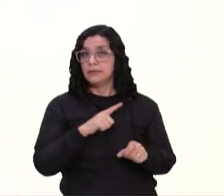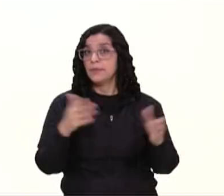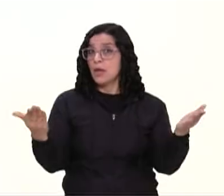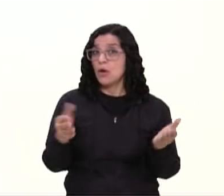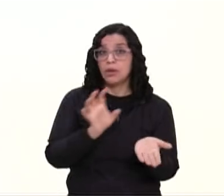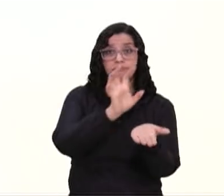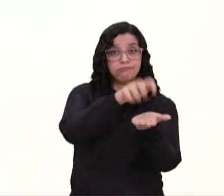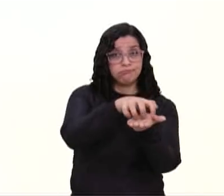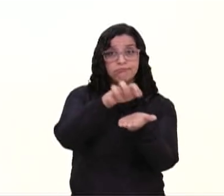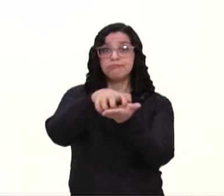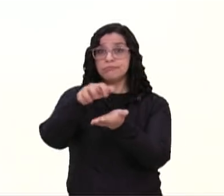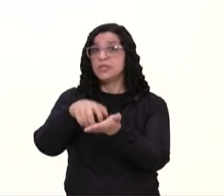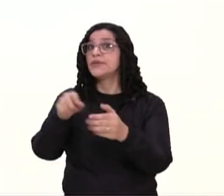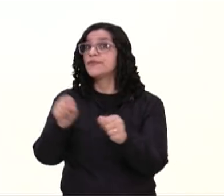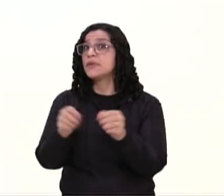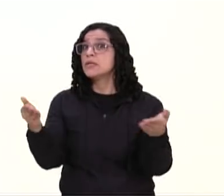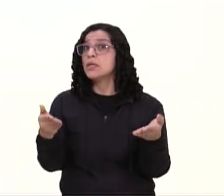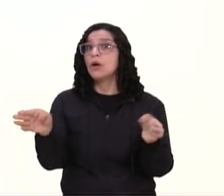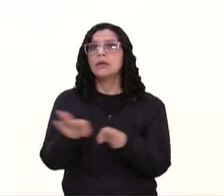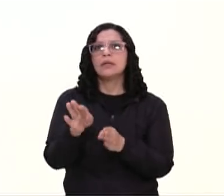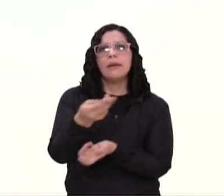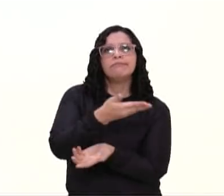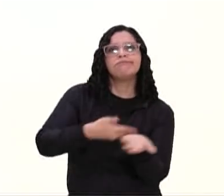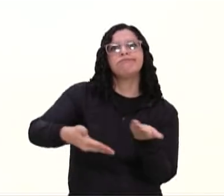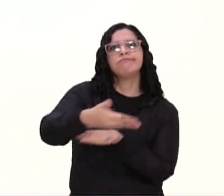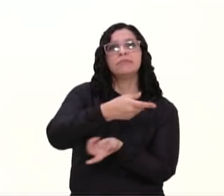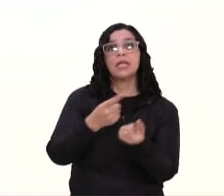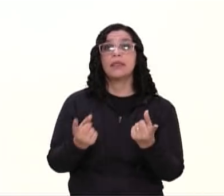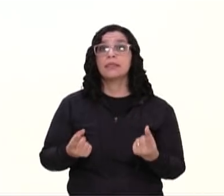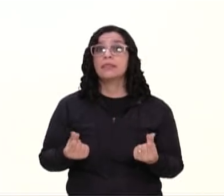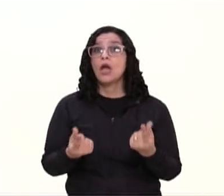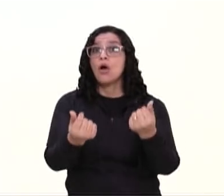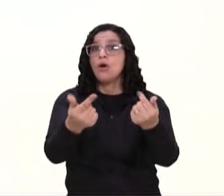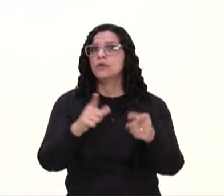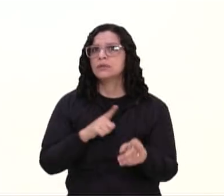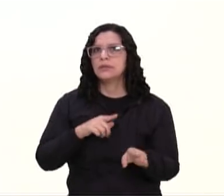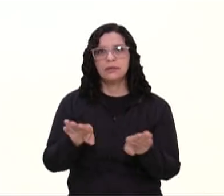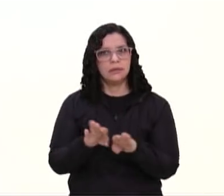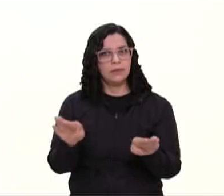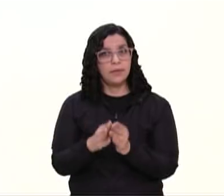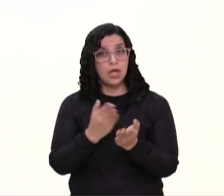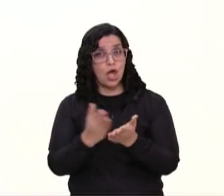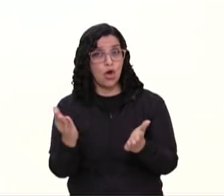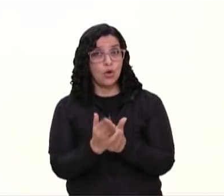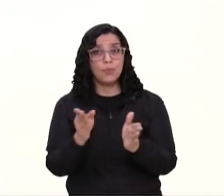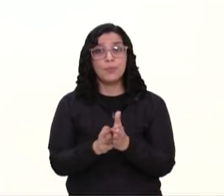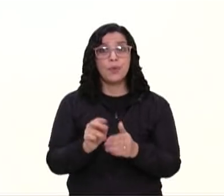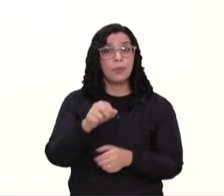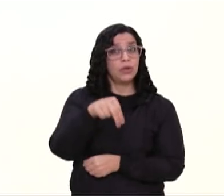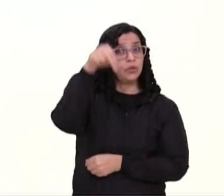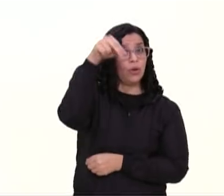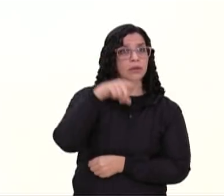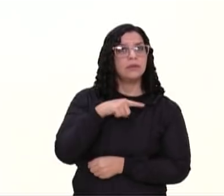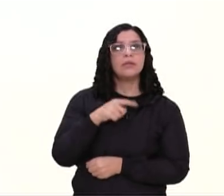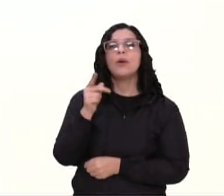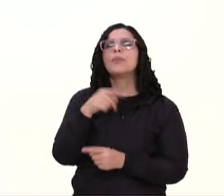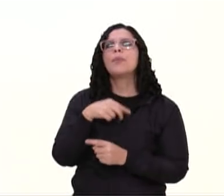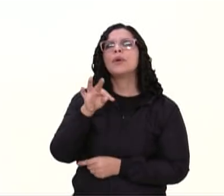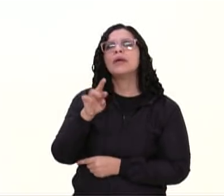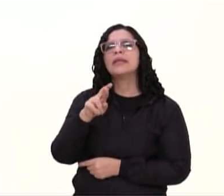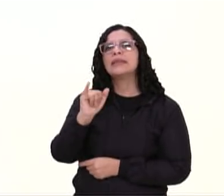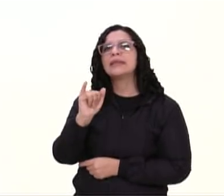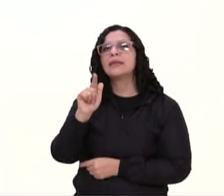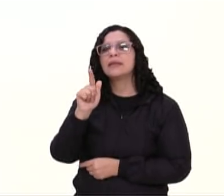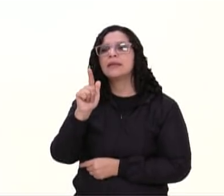essas colônias elas vão fazer um grande comércio que enriqueceu bastante, principalmente as colônias do Centro-Norte. É o chamado comércio